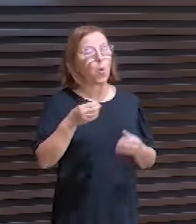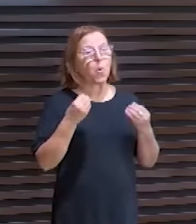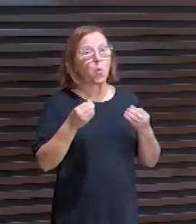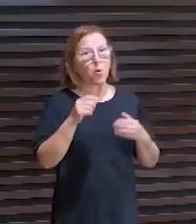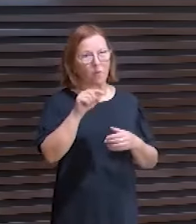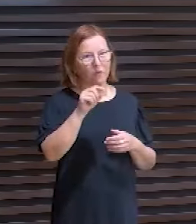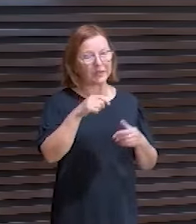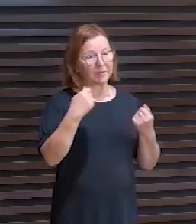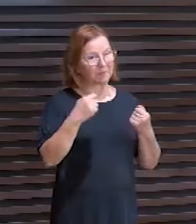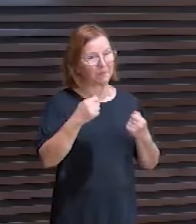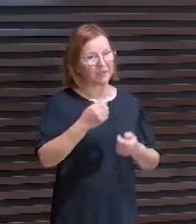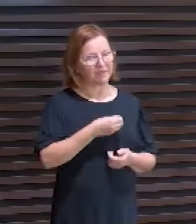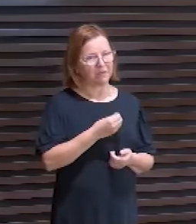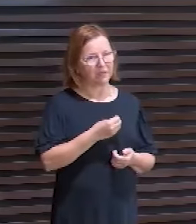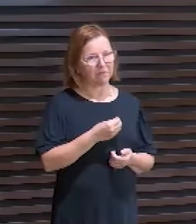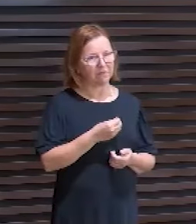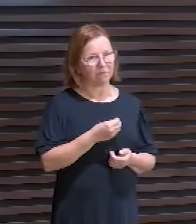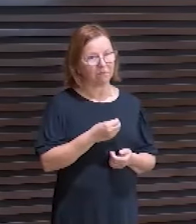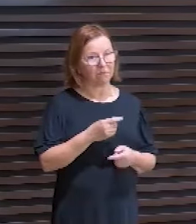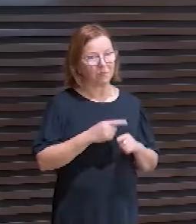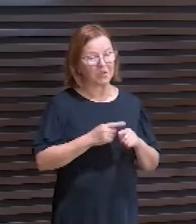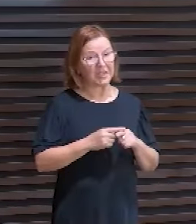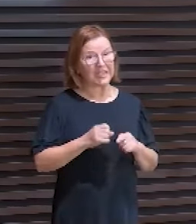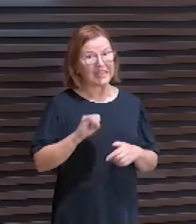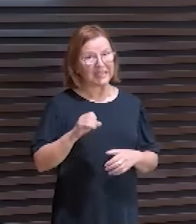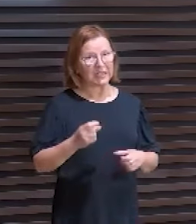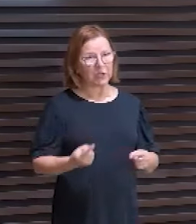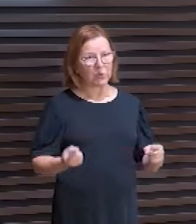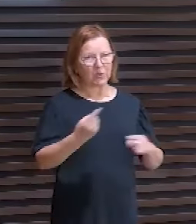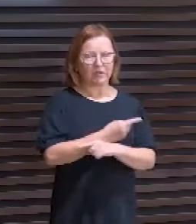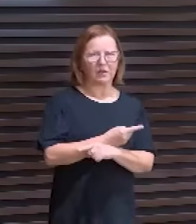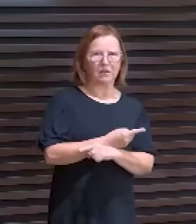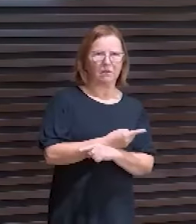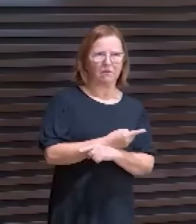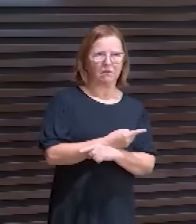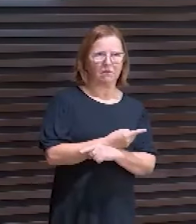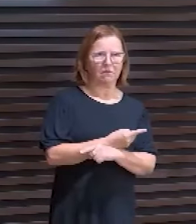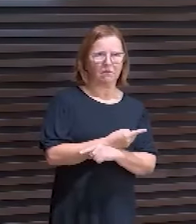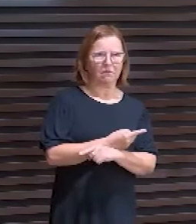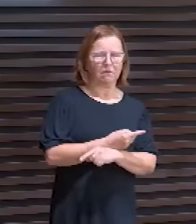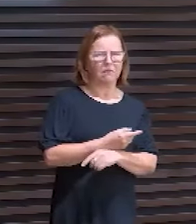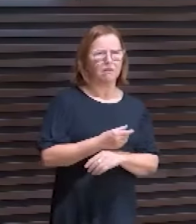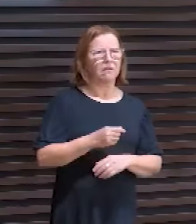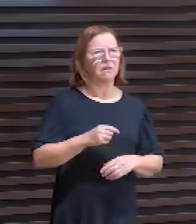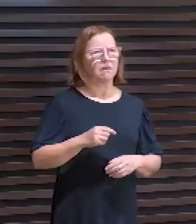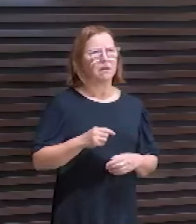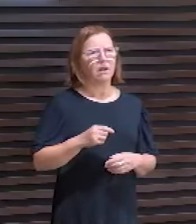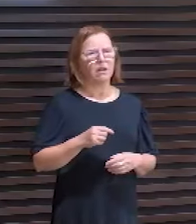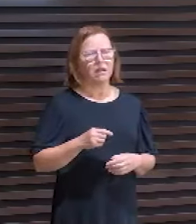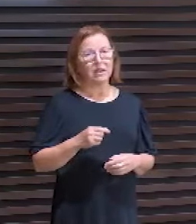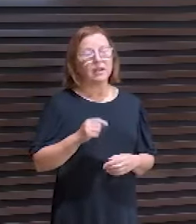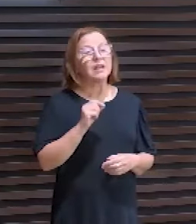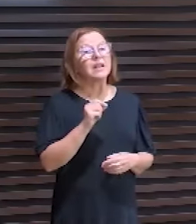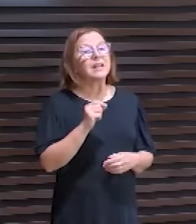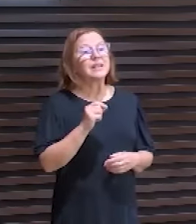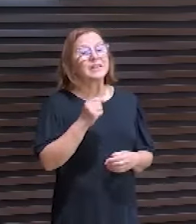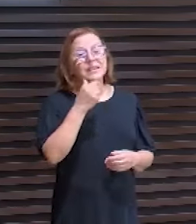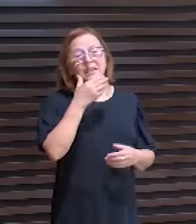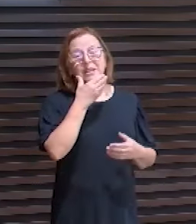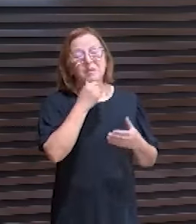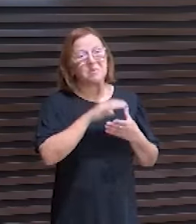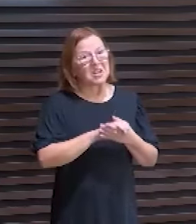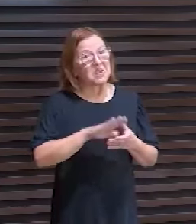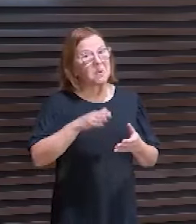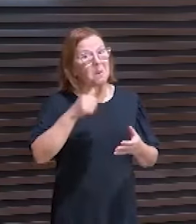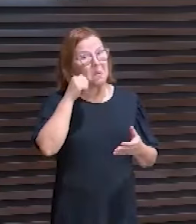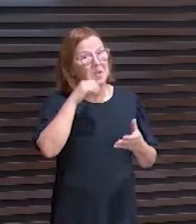contrário que marido ou esposa você será o que Deus diz ou o que o